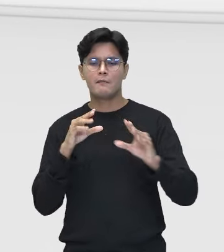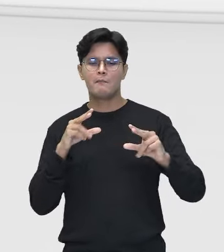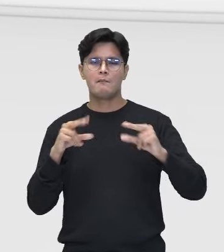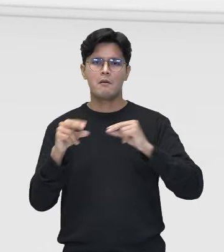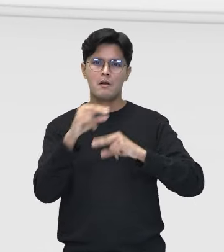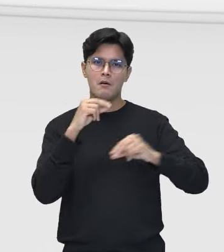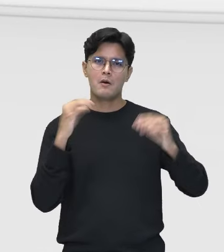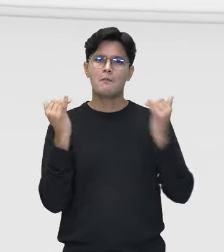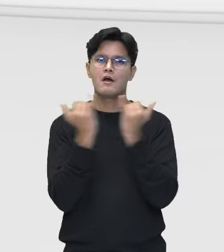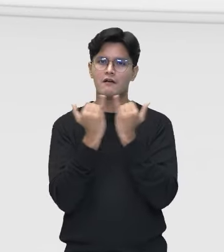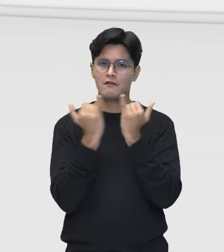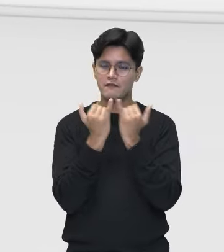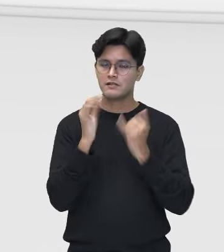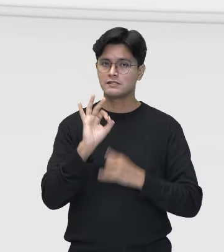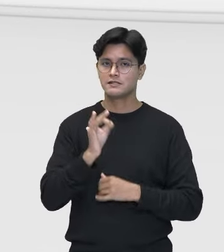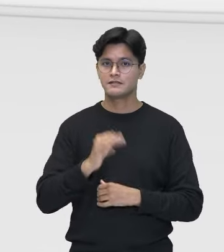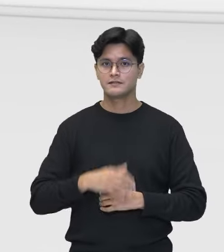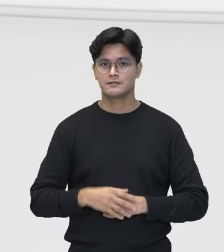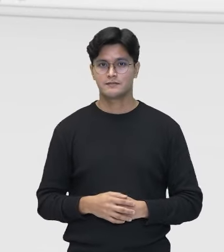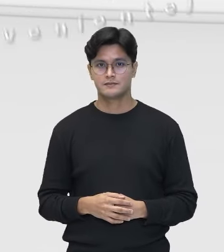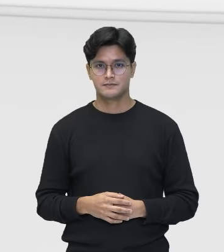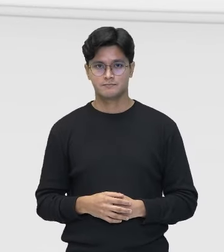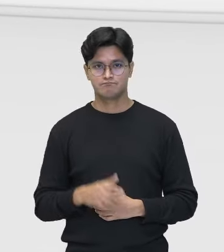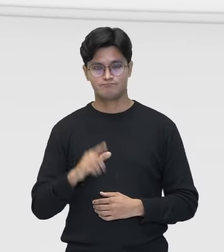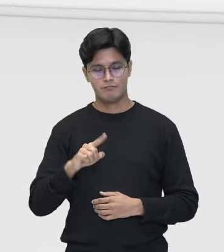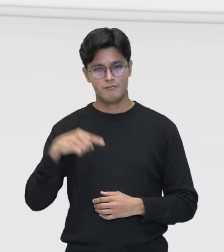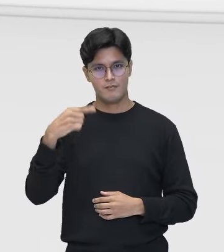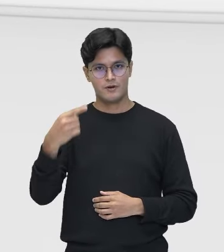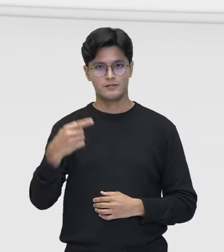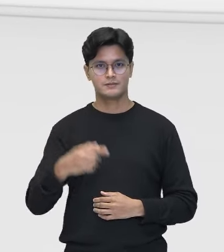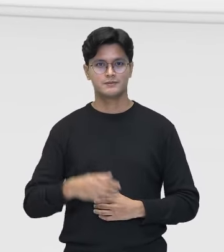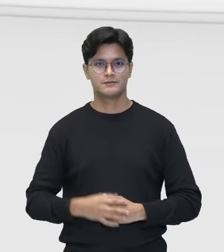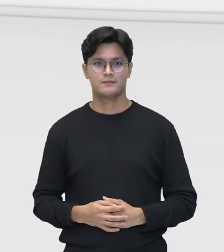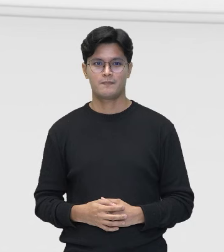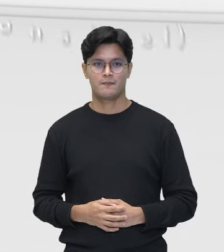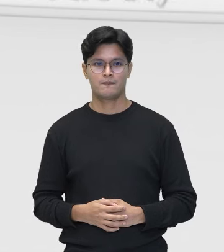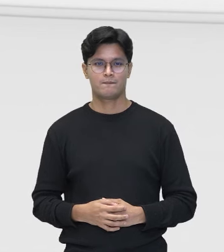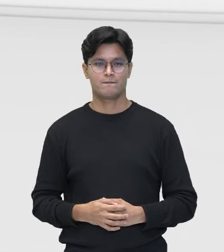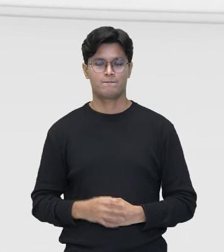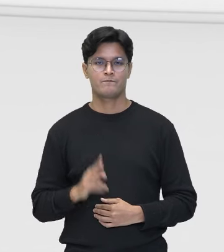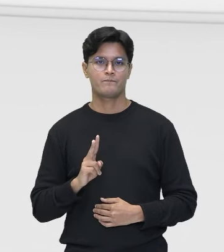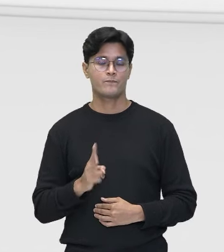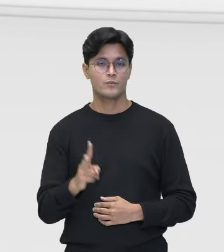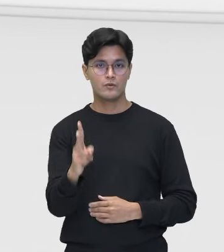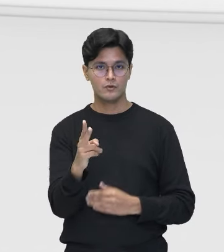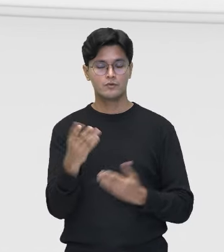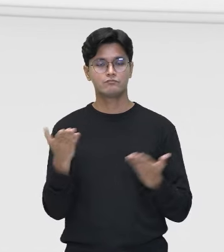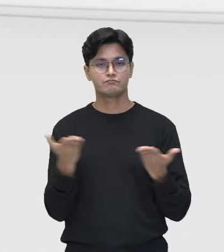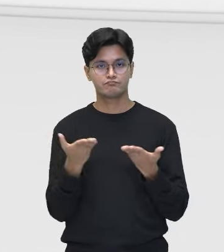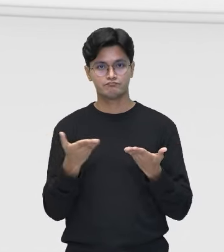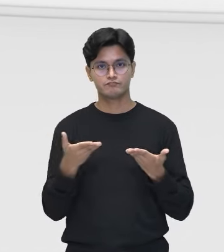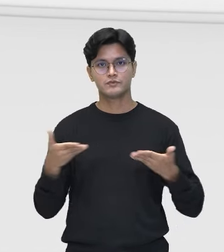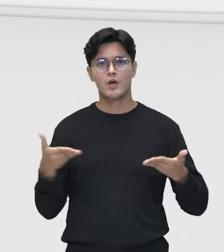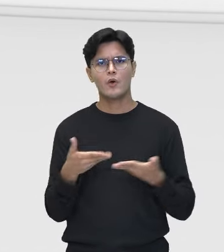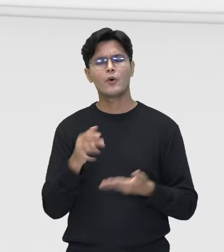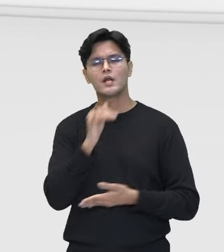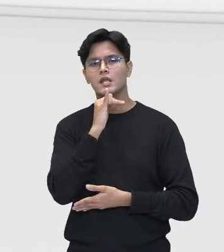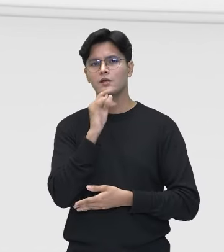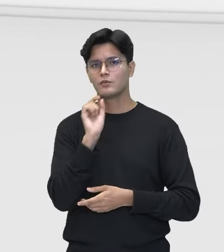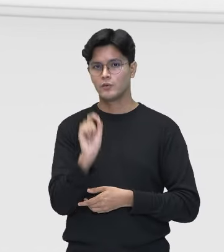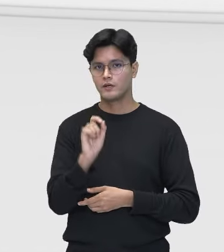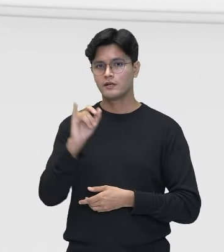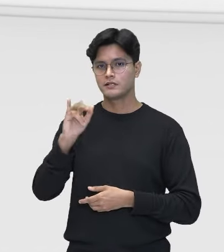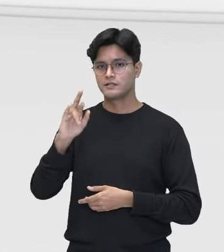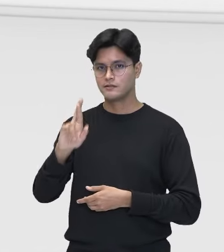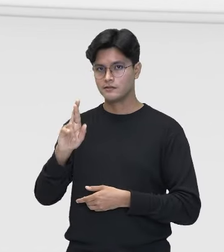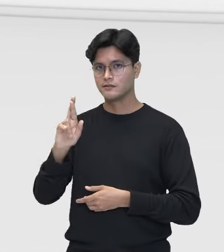oposição. Vamos ver os próximos aqui também. Continuando o nosso exemplo agora, o próximo é com IR, que também dá a ideia de